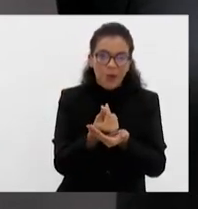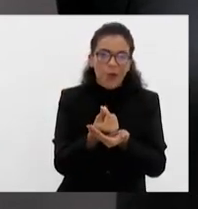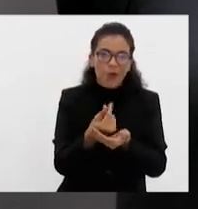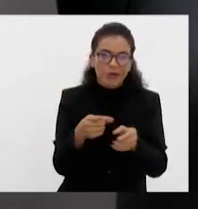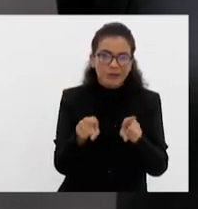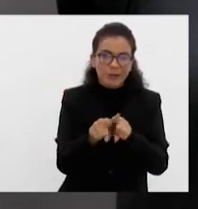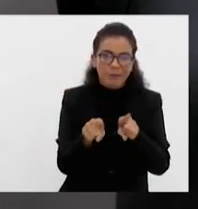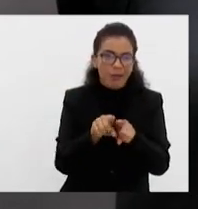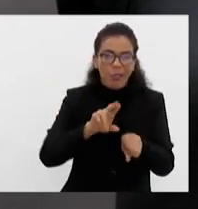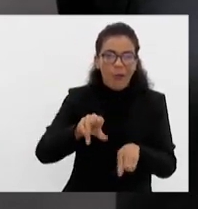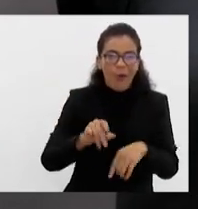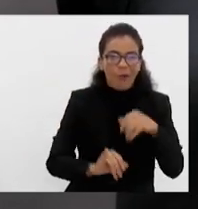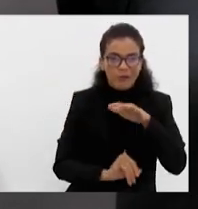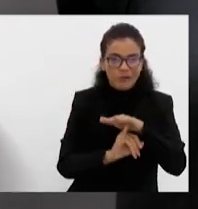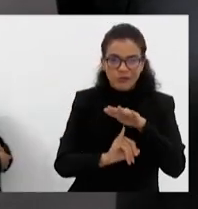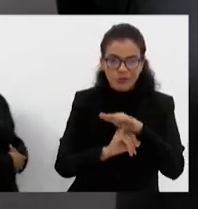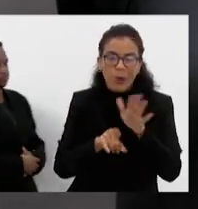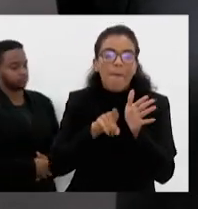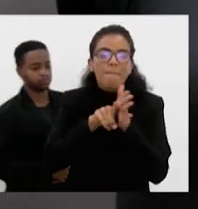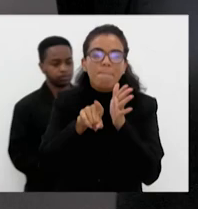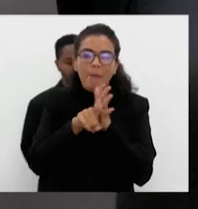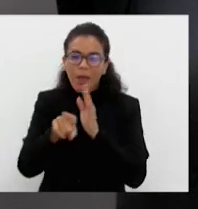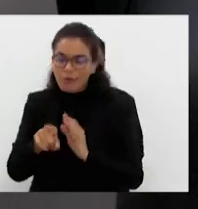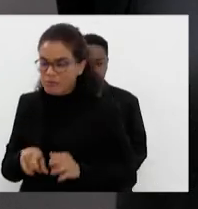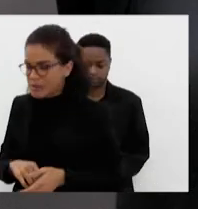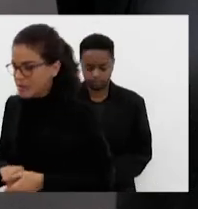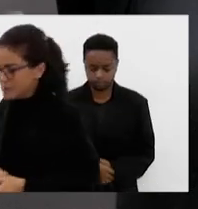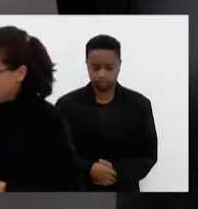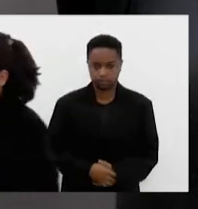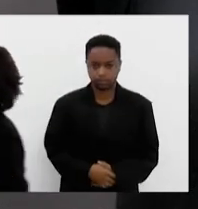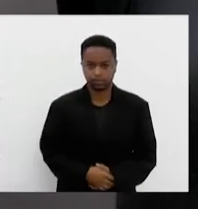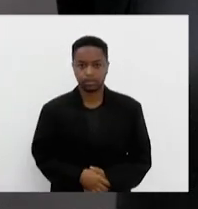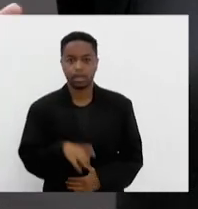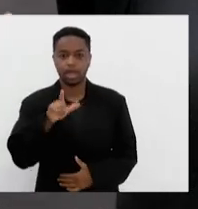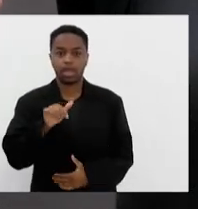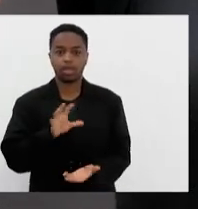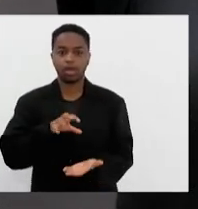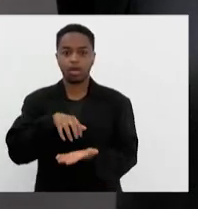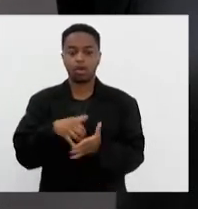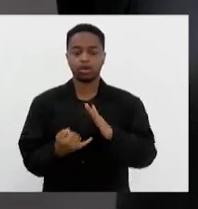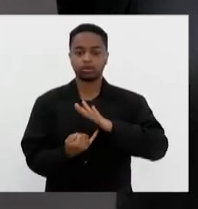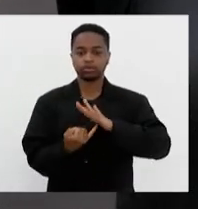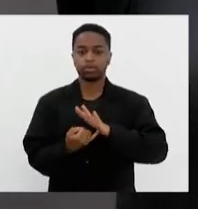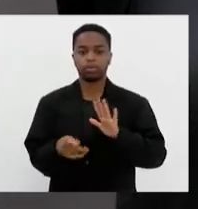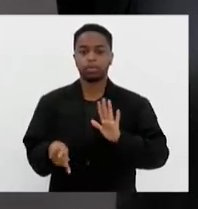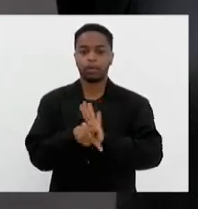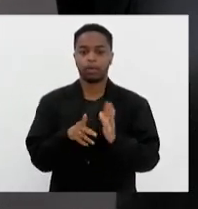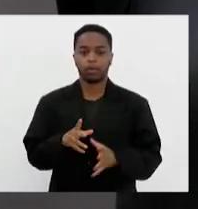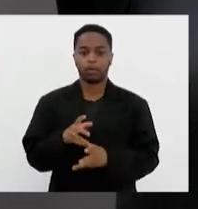Contas não é um órgão consultivo, ele é um órgão de contas. Então, o Tribunal de Contas, não.